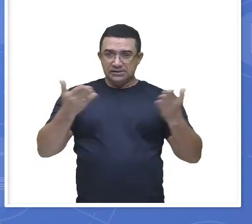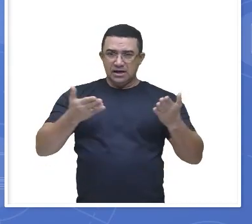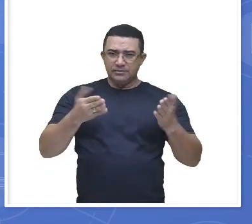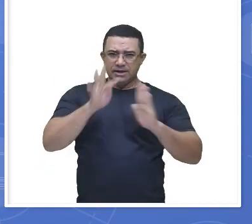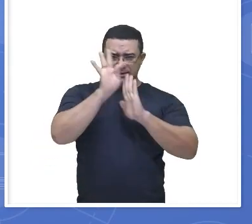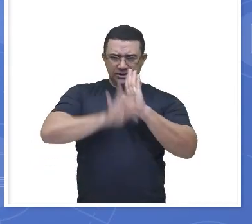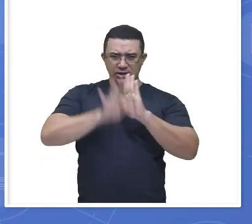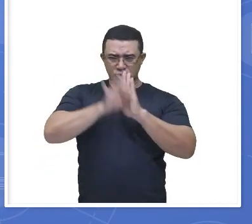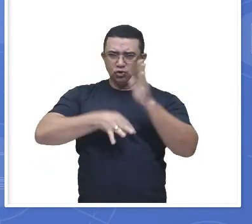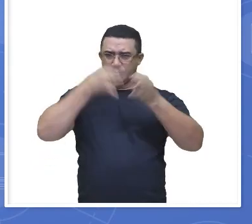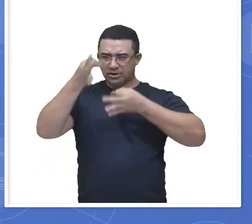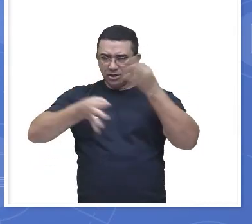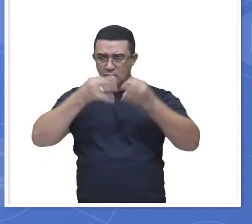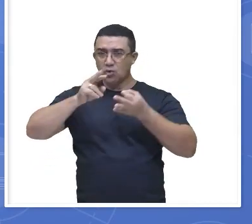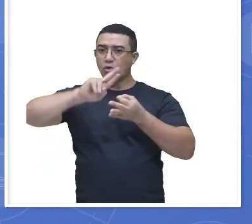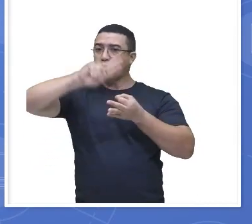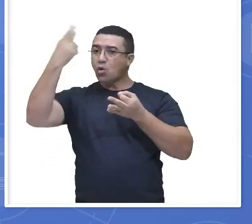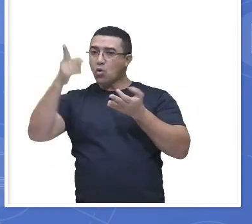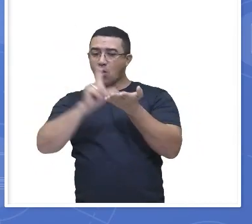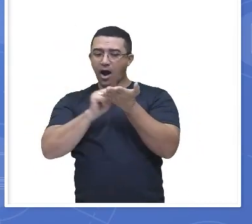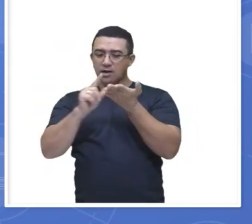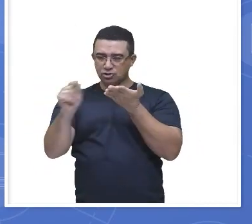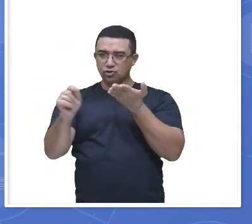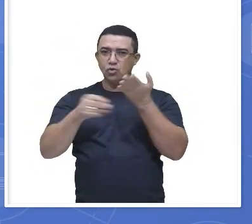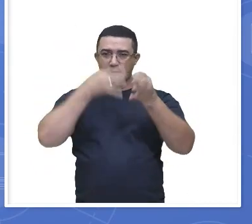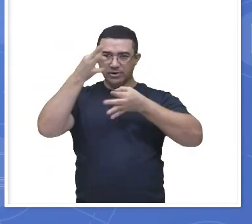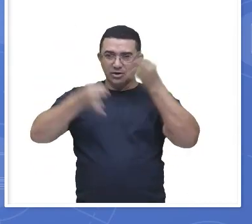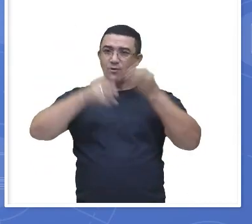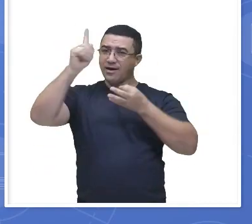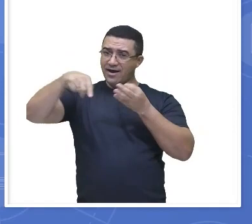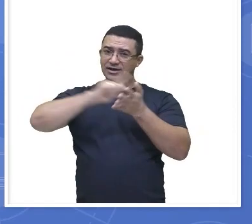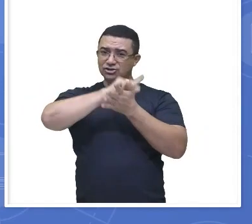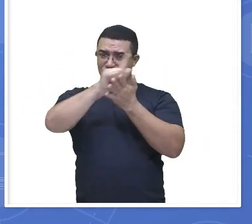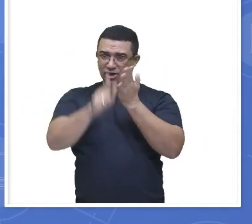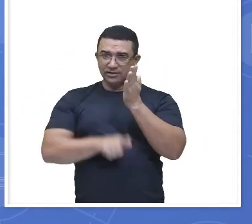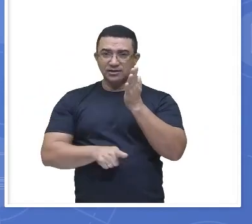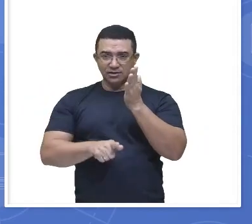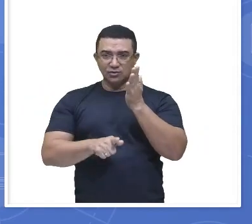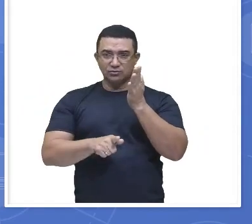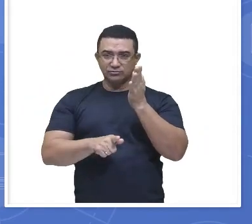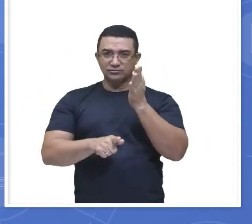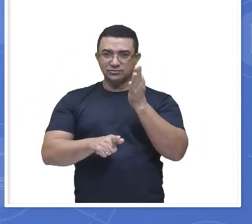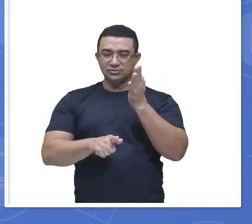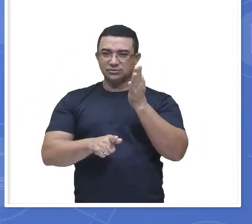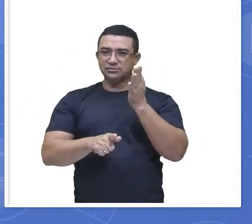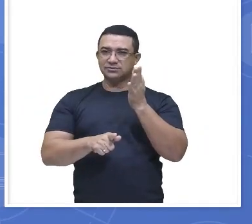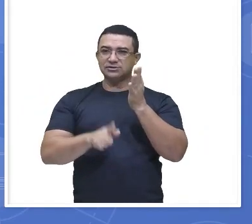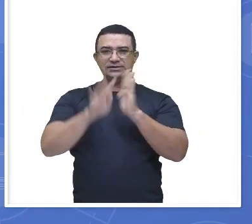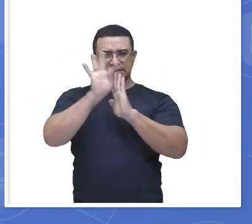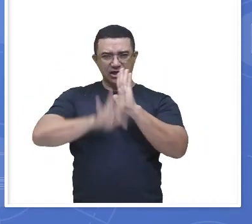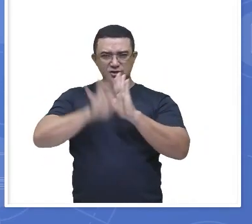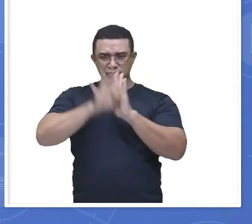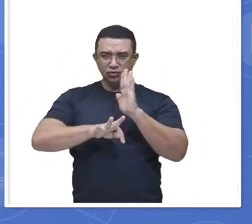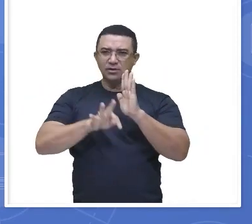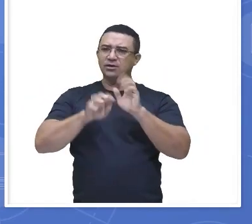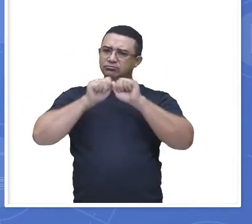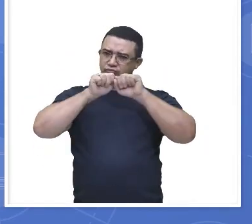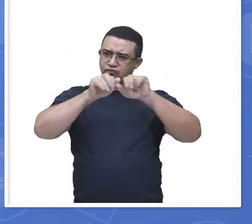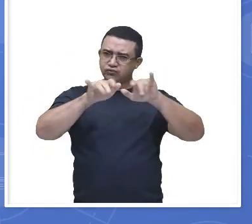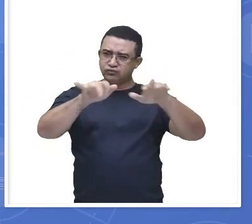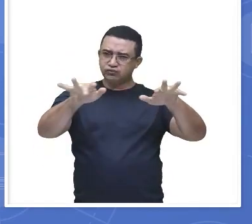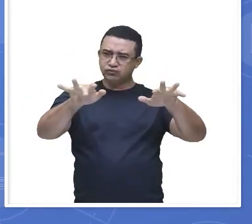ou artigo de opinião é esse gênero textual que circula socialmente para a expressão